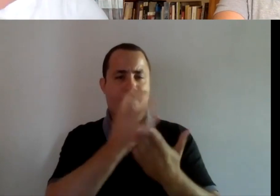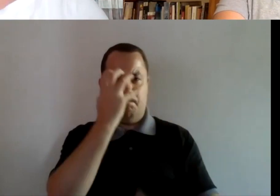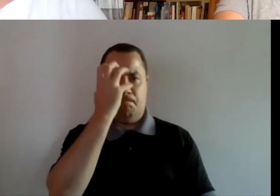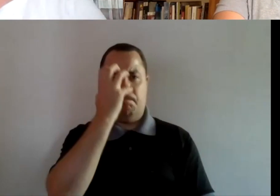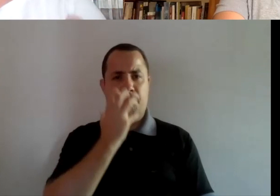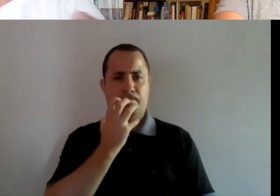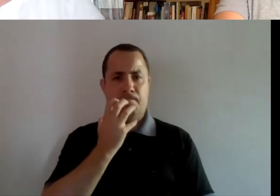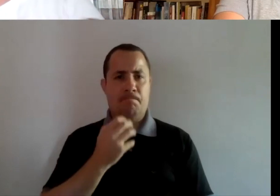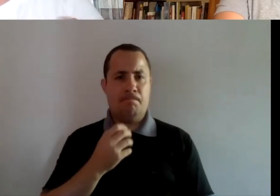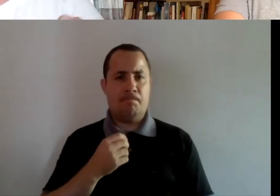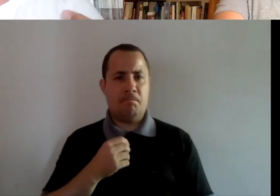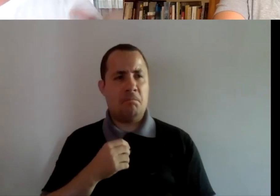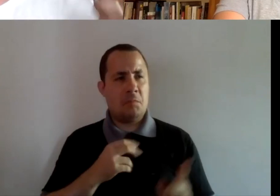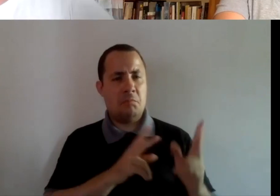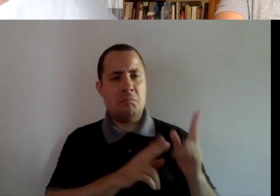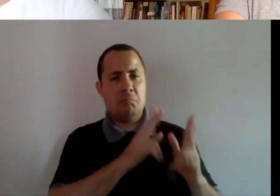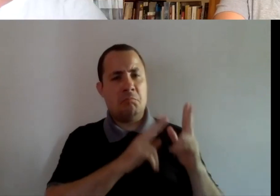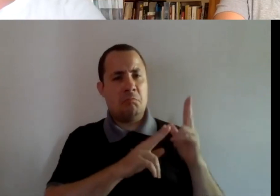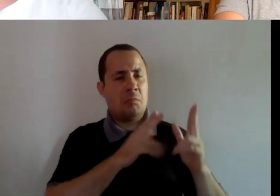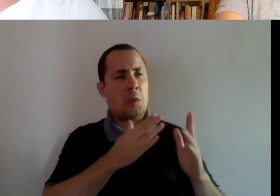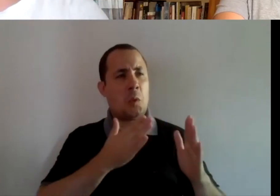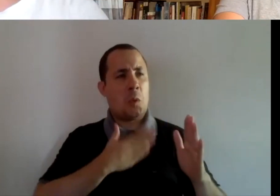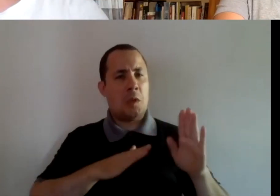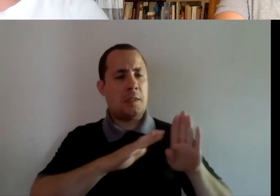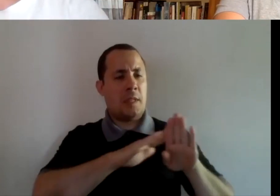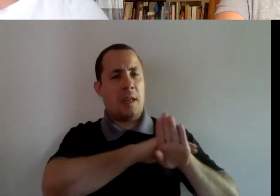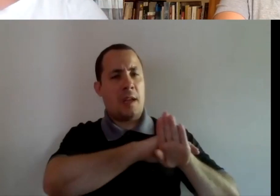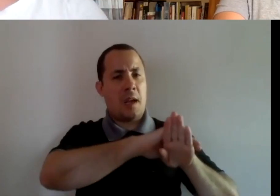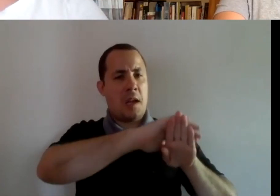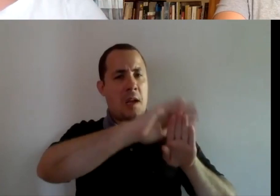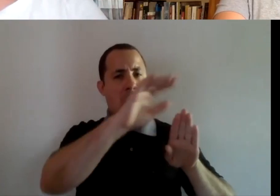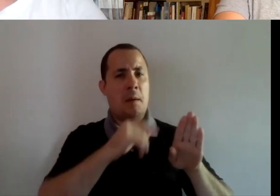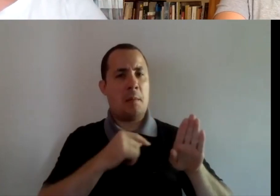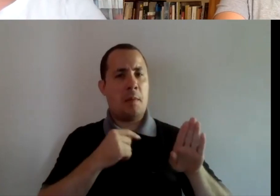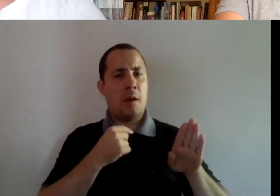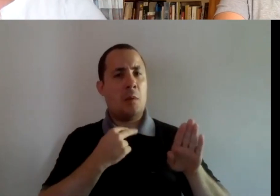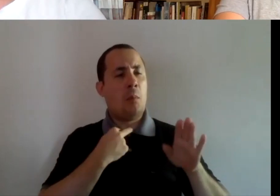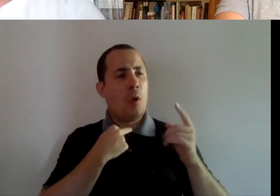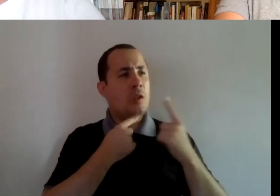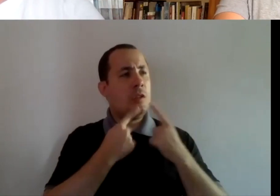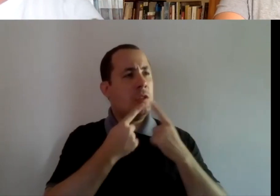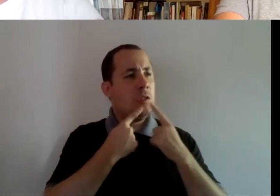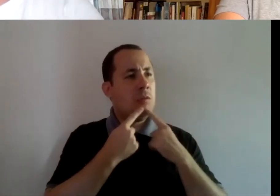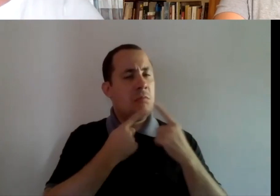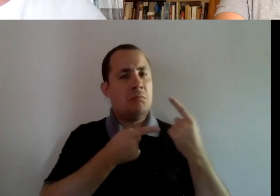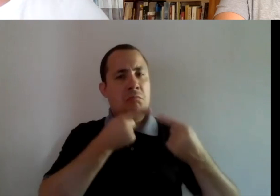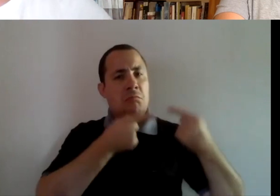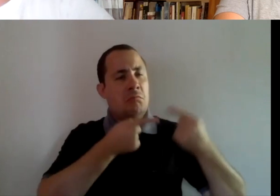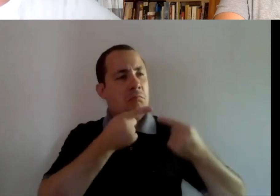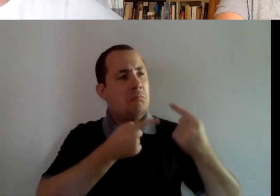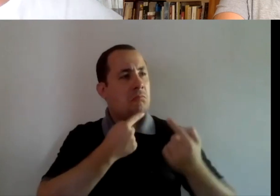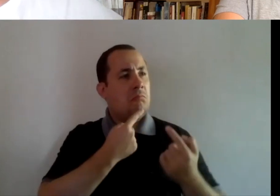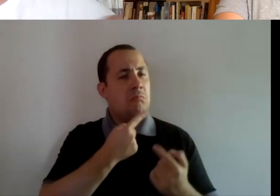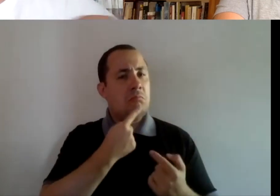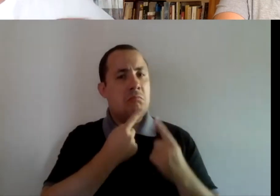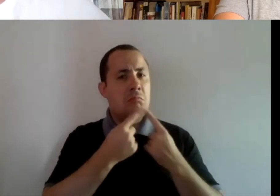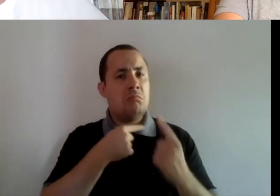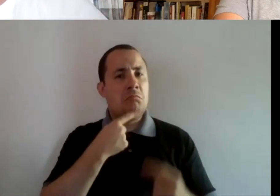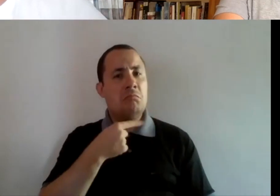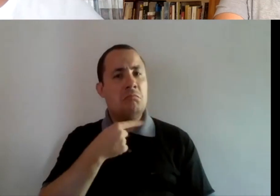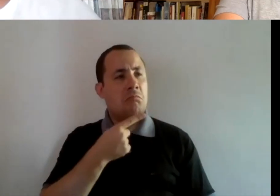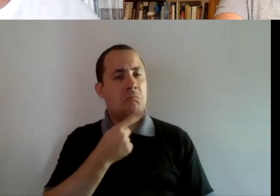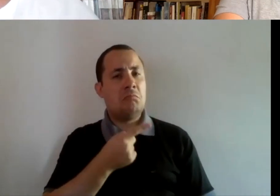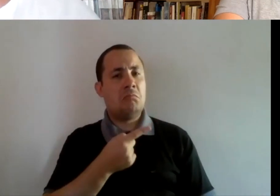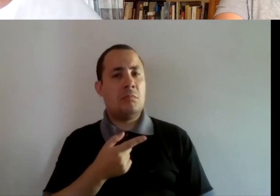fala, ai, mas eu não gostei da capa, eu nem pude discutir, eu não vi isso aqui, né? Então, tem